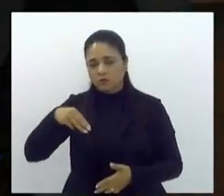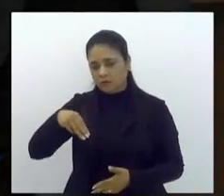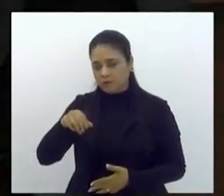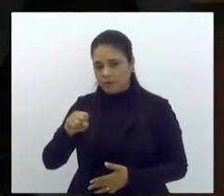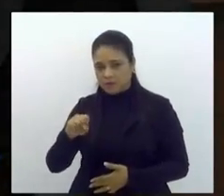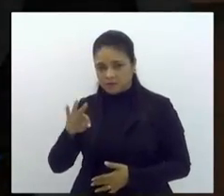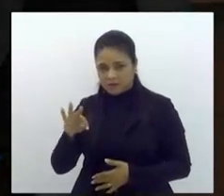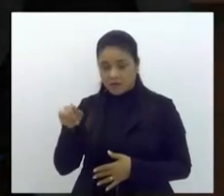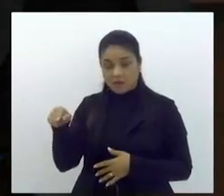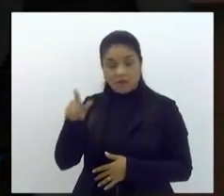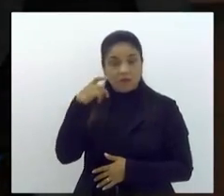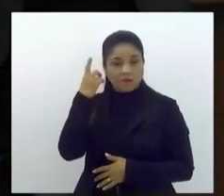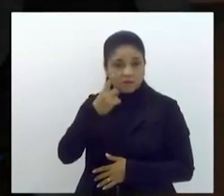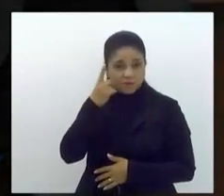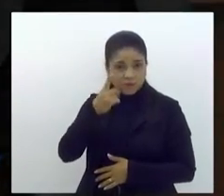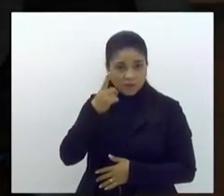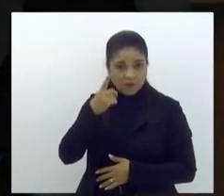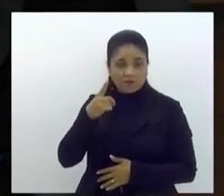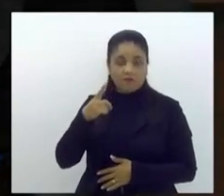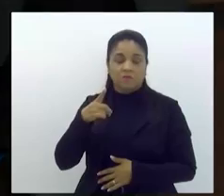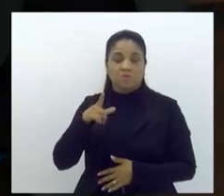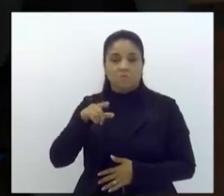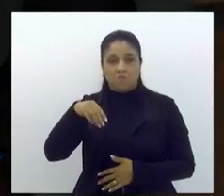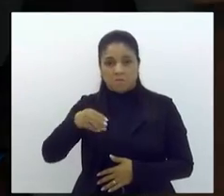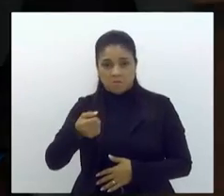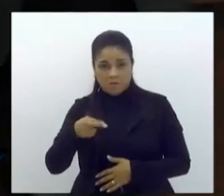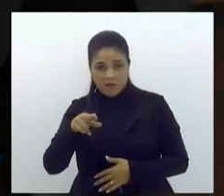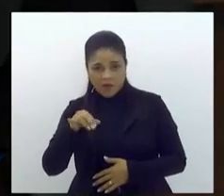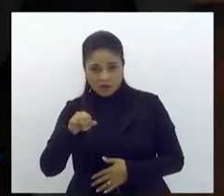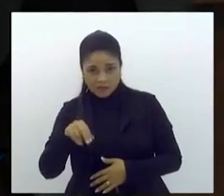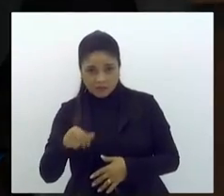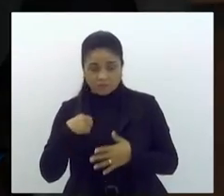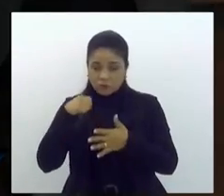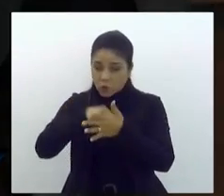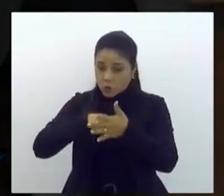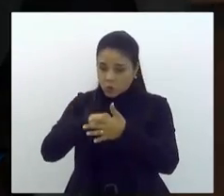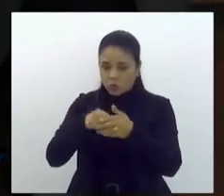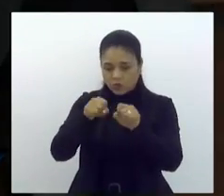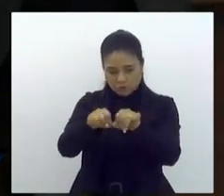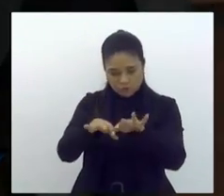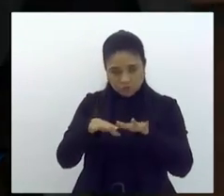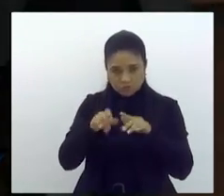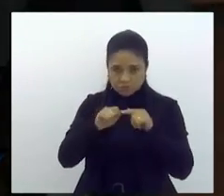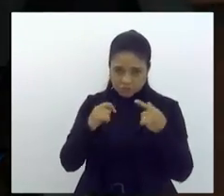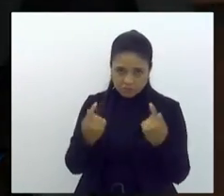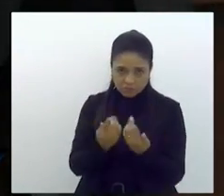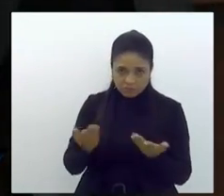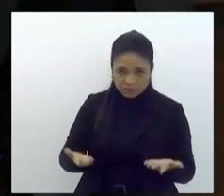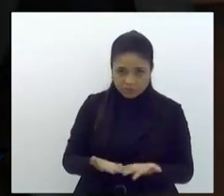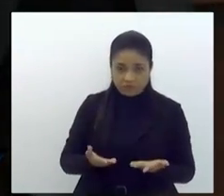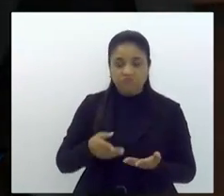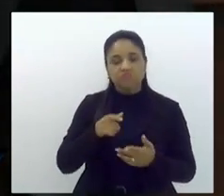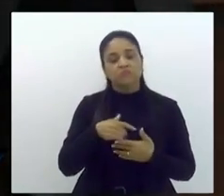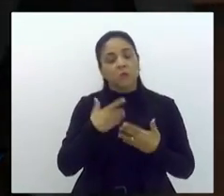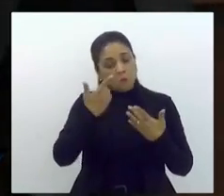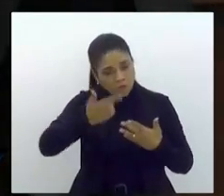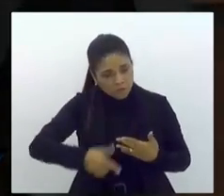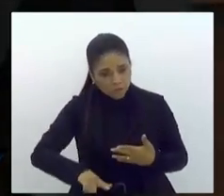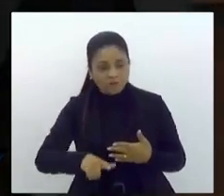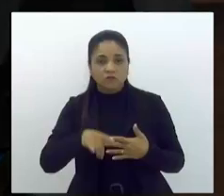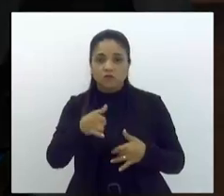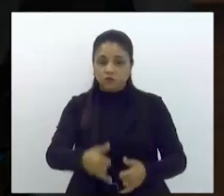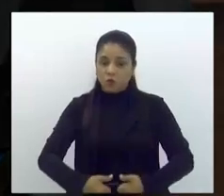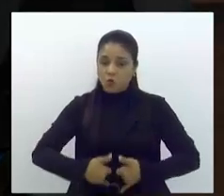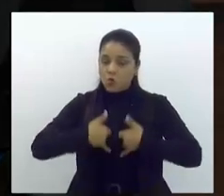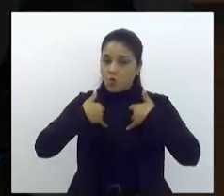Marina encarna aqui dentro desse Parlamento então mais uma vez eu quero reiterar deputada Maria no seu mandato nos